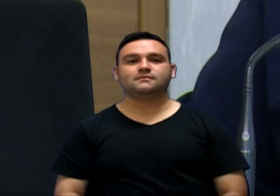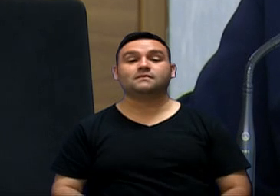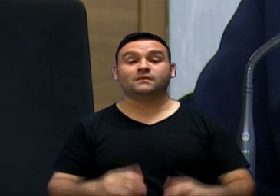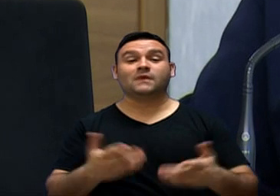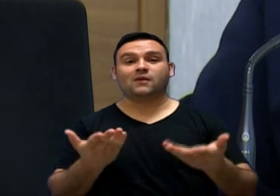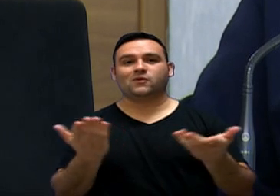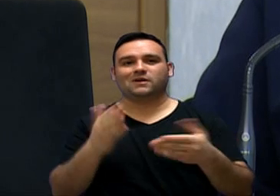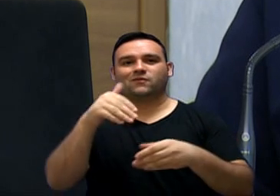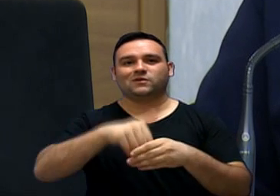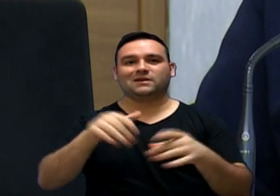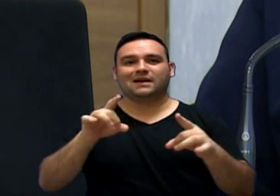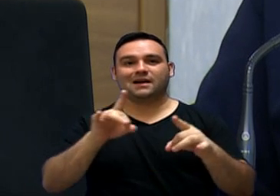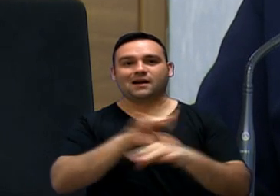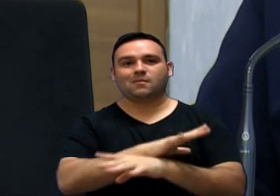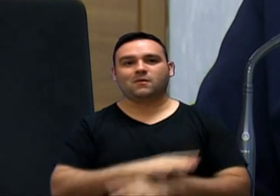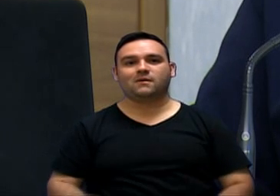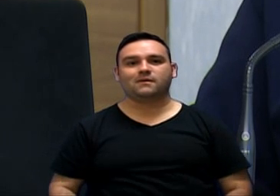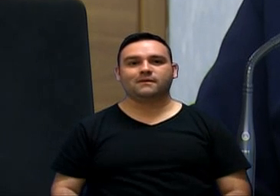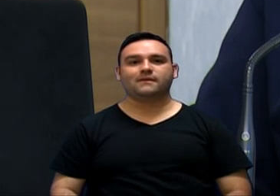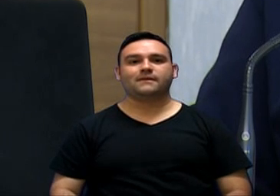É encerrada a votação?